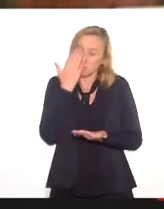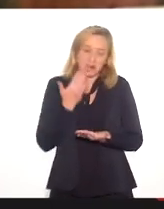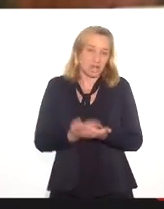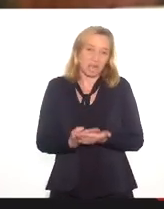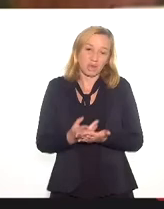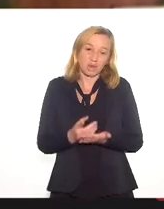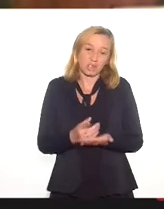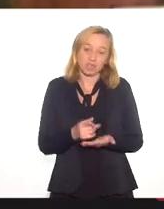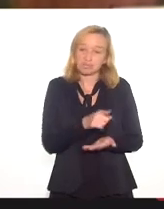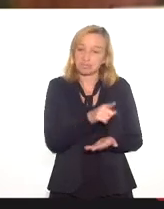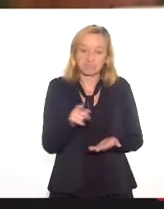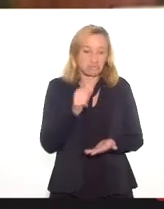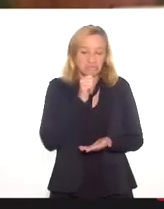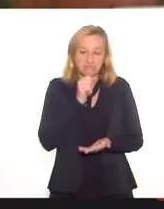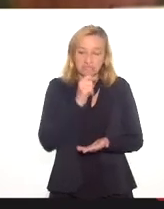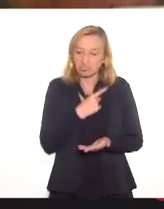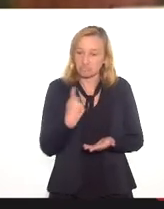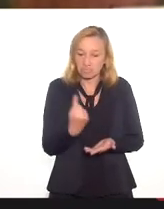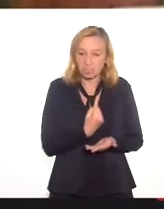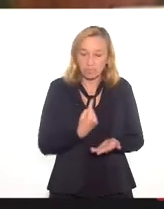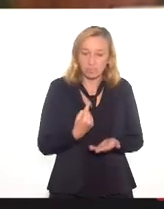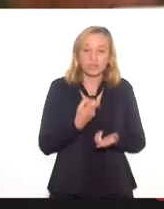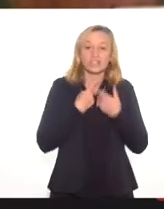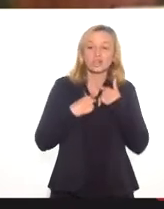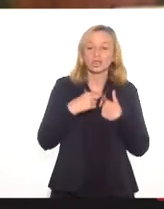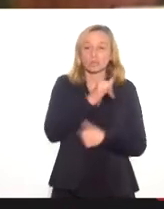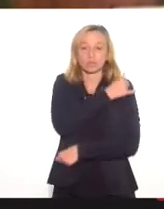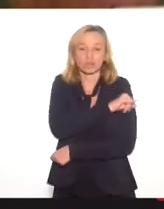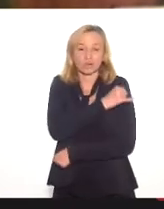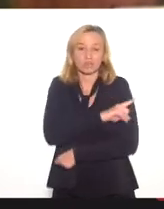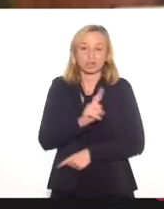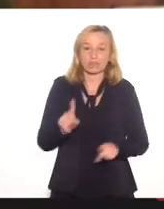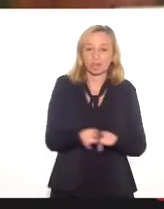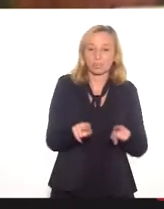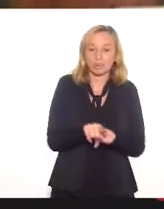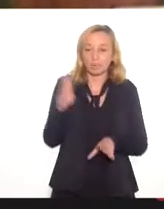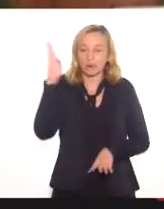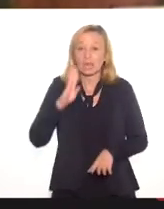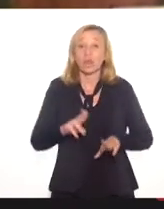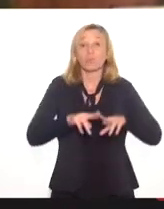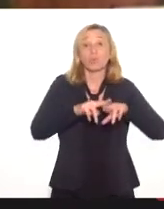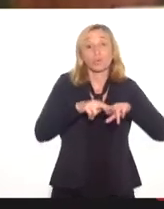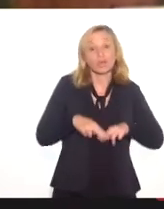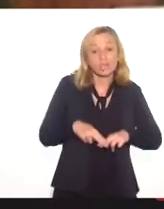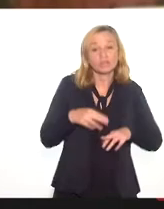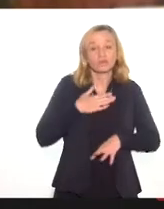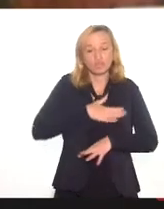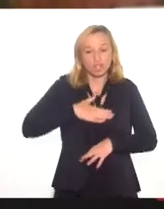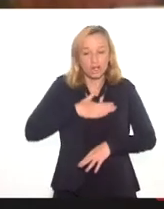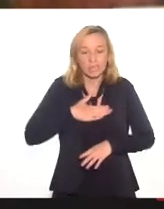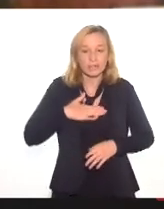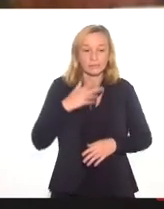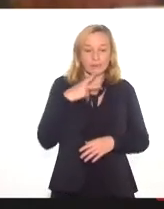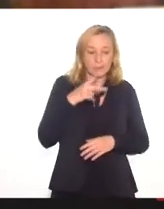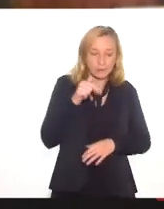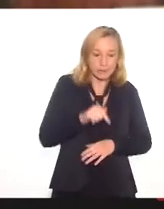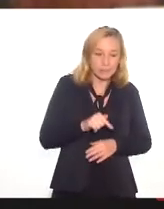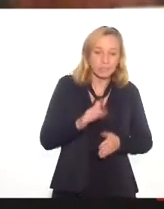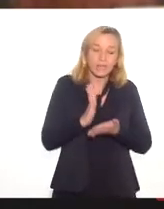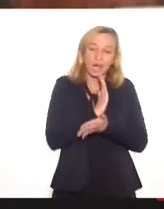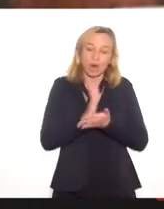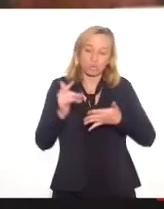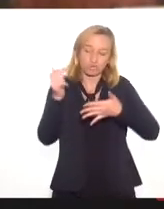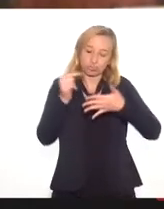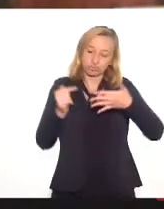que nenhum de nós deseja nem para o Rio de Janeiro, nem para o Brasil. Portanto, eu gostaria de listar alguns